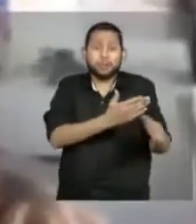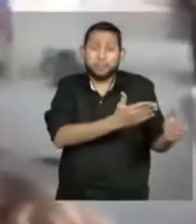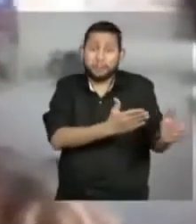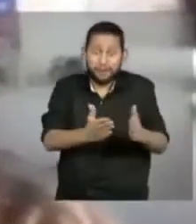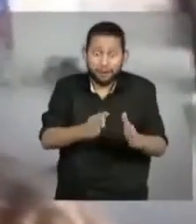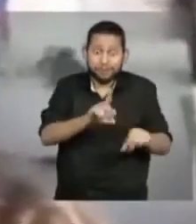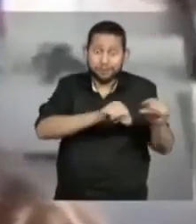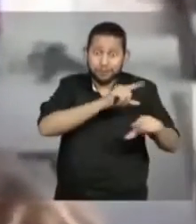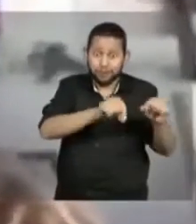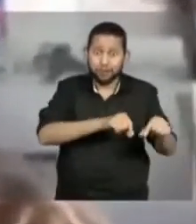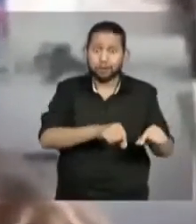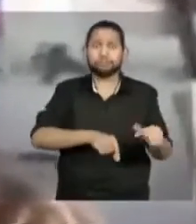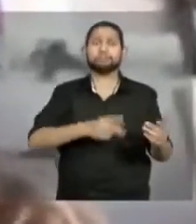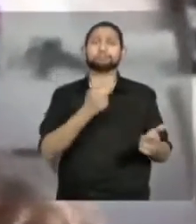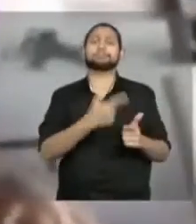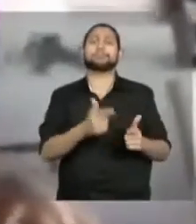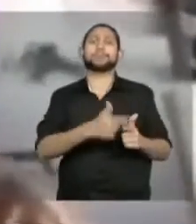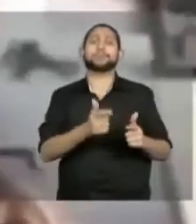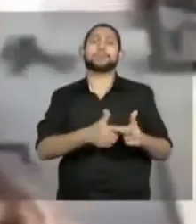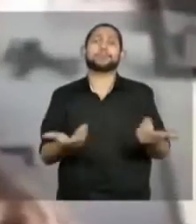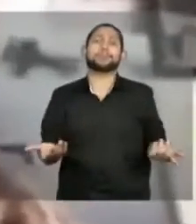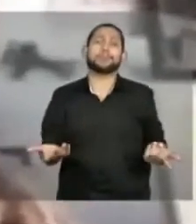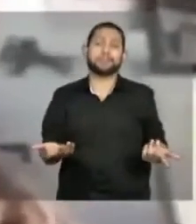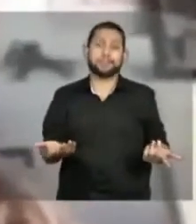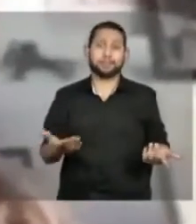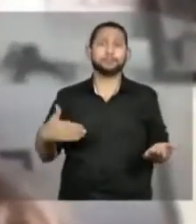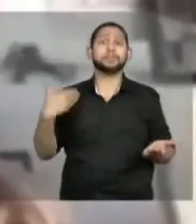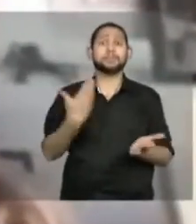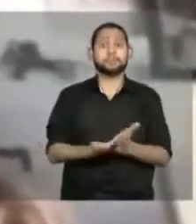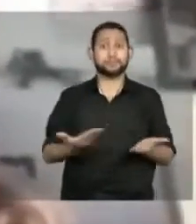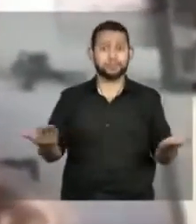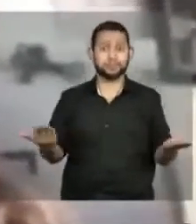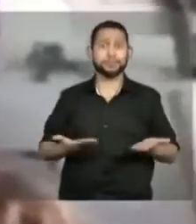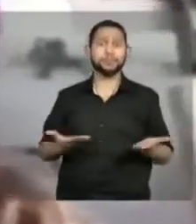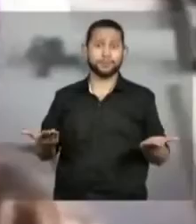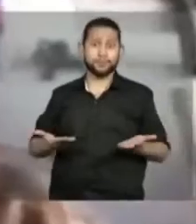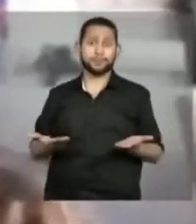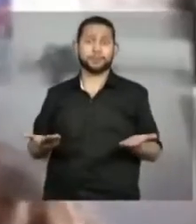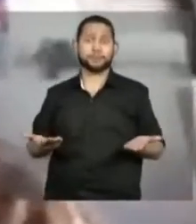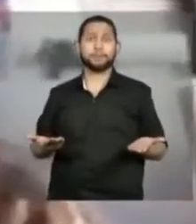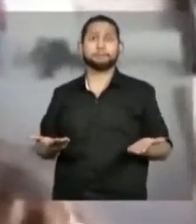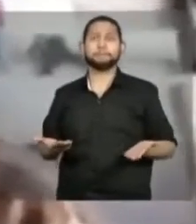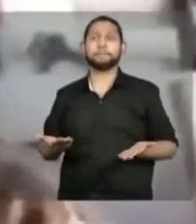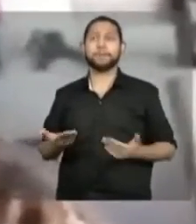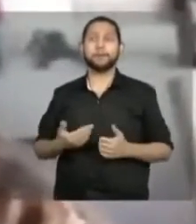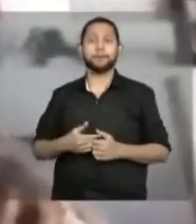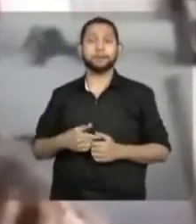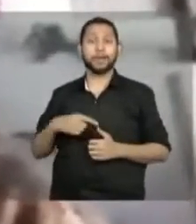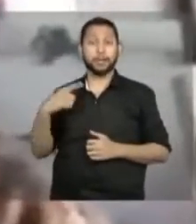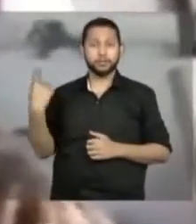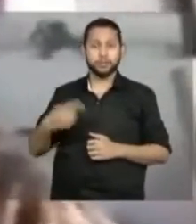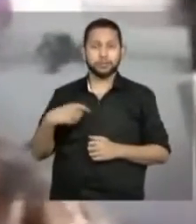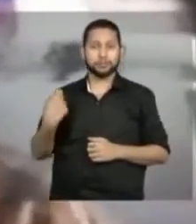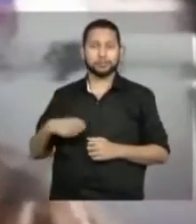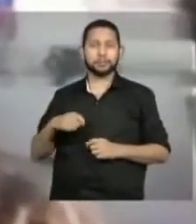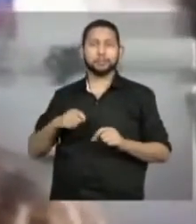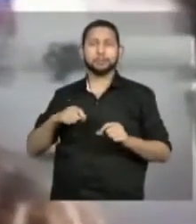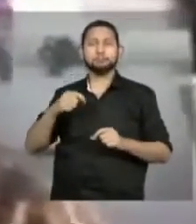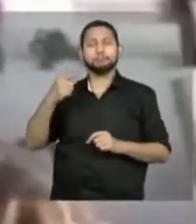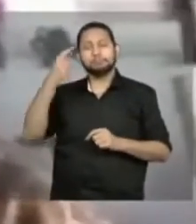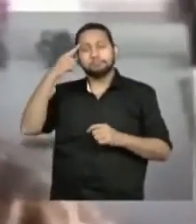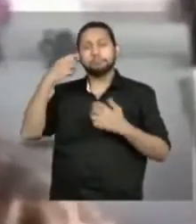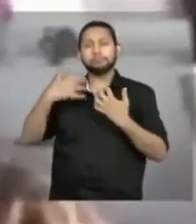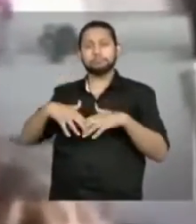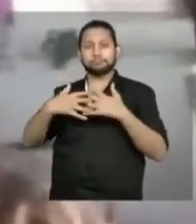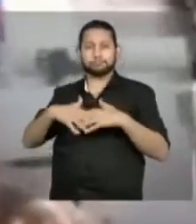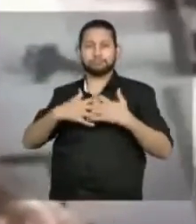mecanizada, a gente ainda tem problemas com a correta destinação e disposição desses resíduos. Então, a gente precisa